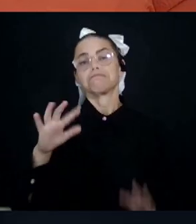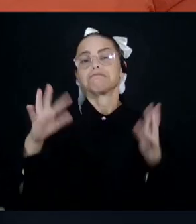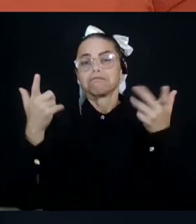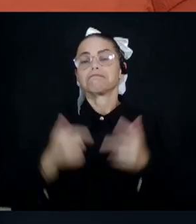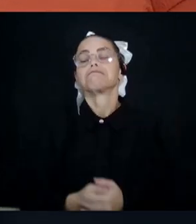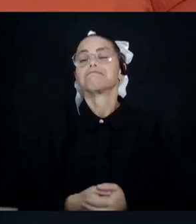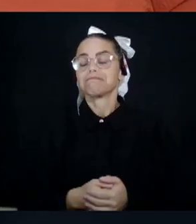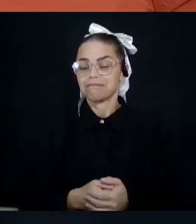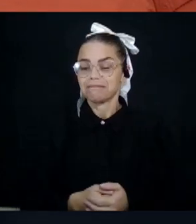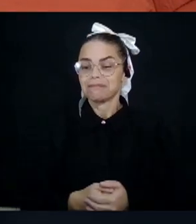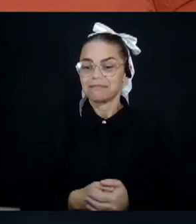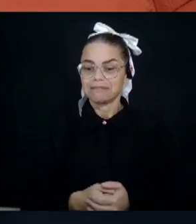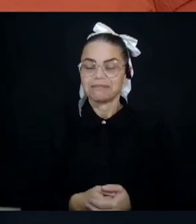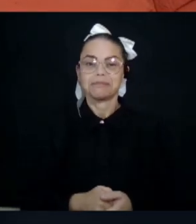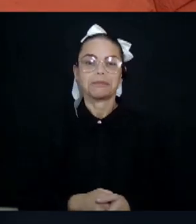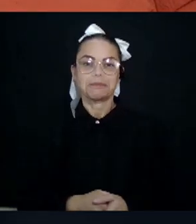cobrir?